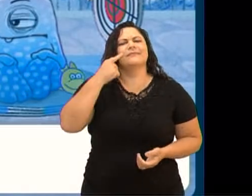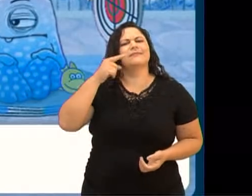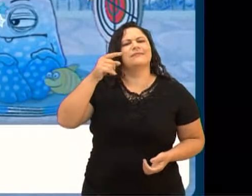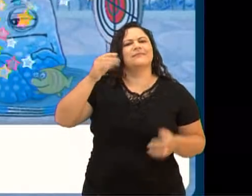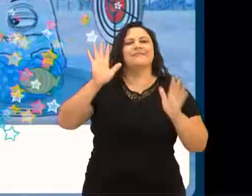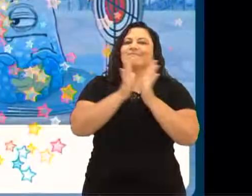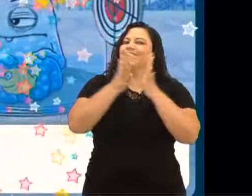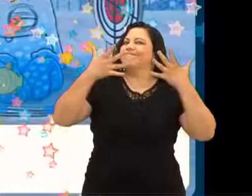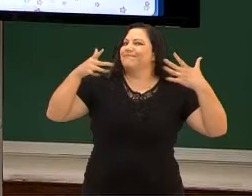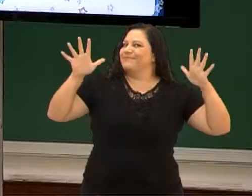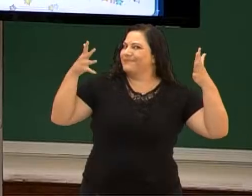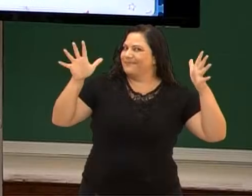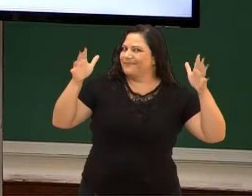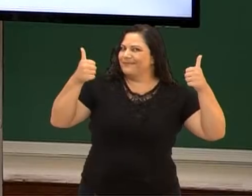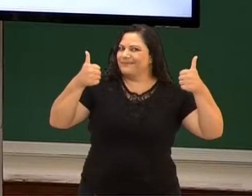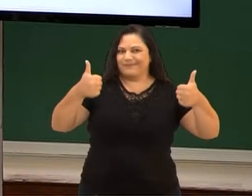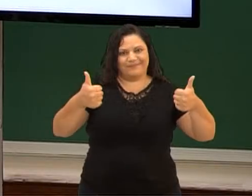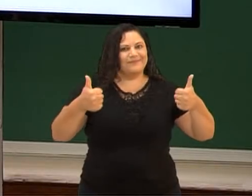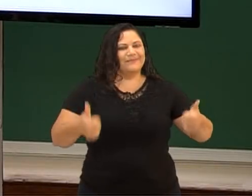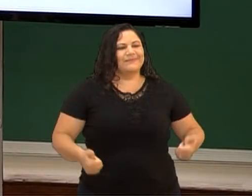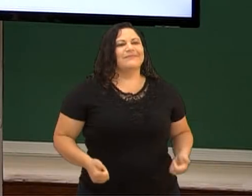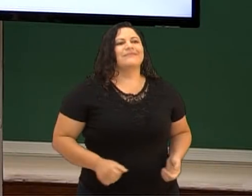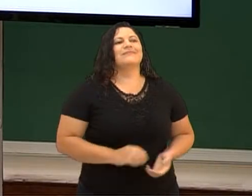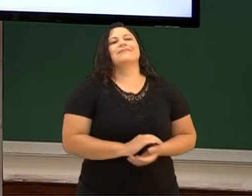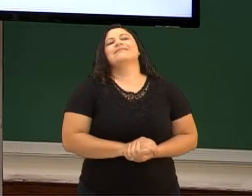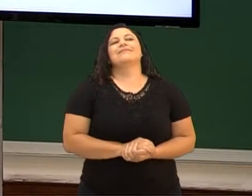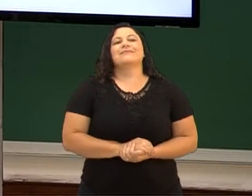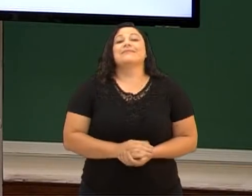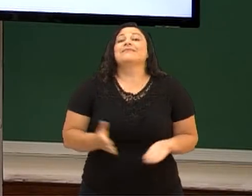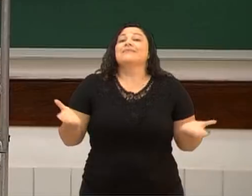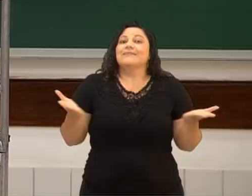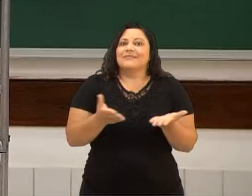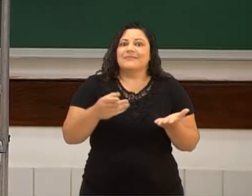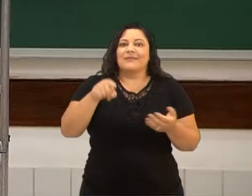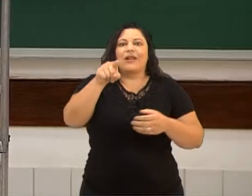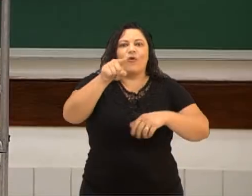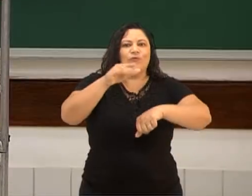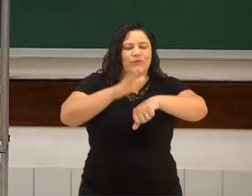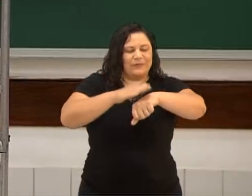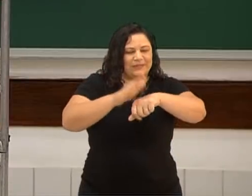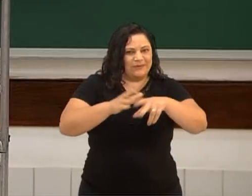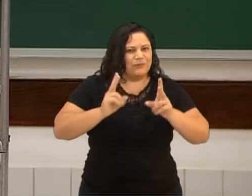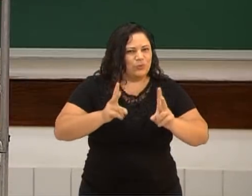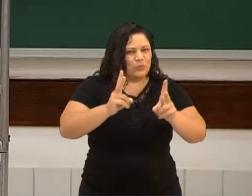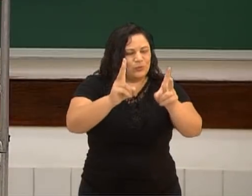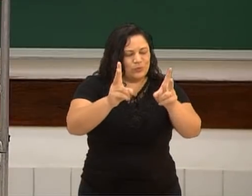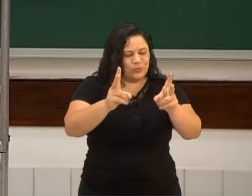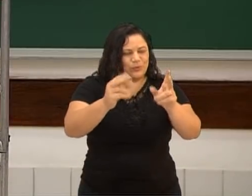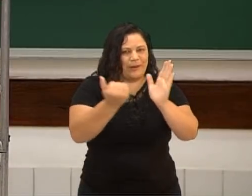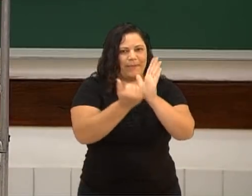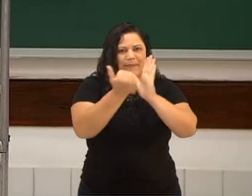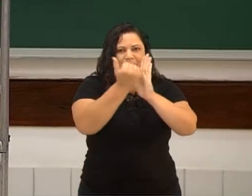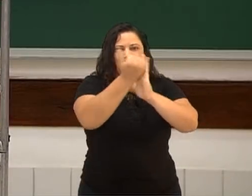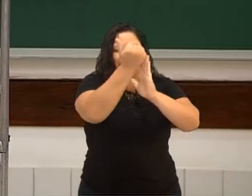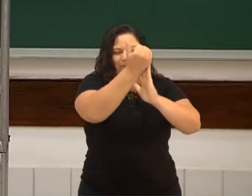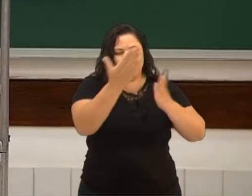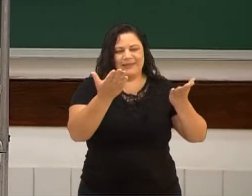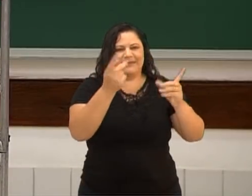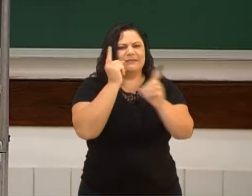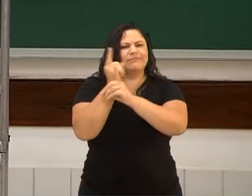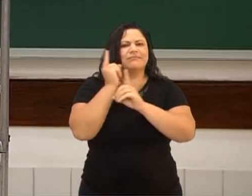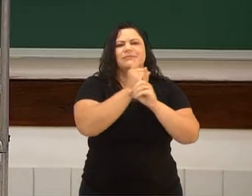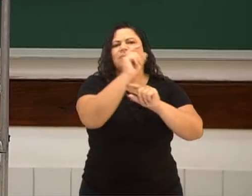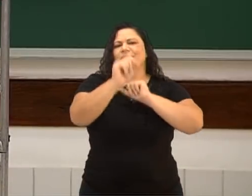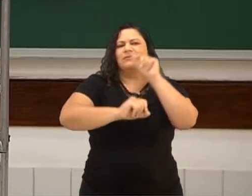certo? Acertamos, muito bem. Então agora a professora vai deixar vocês continuarem jogando as próximas fases e descobrirem quais são as